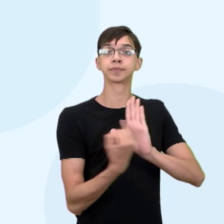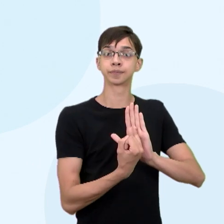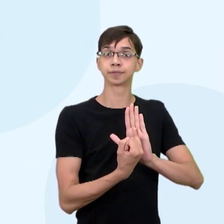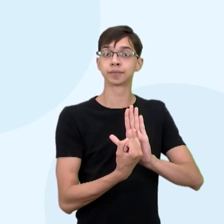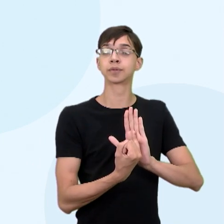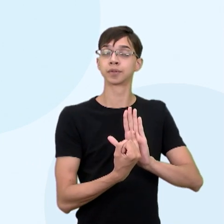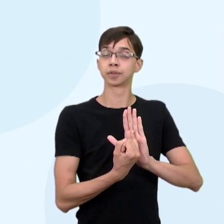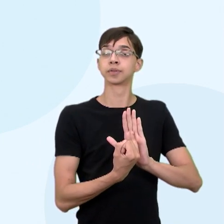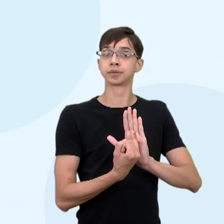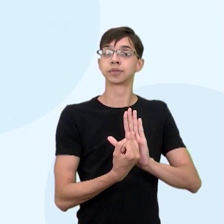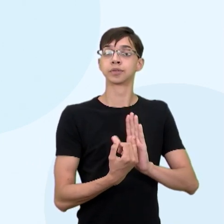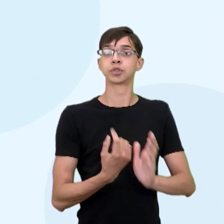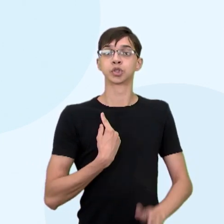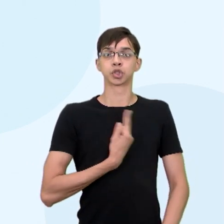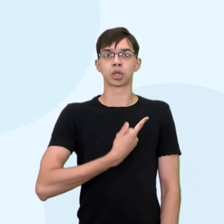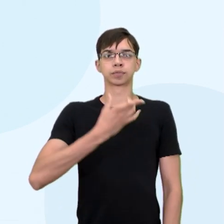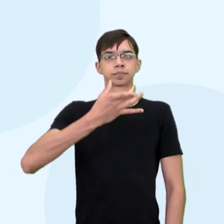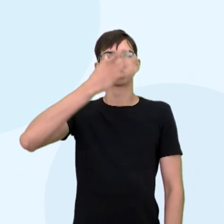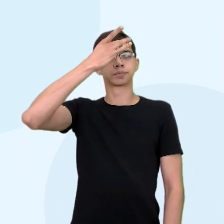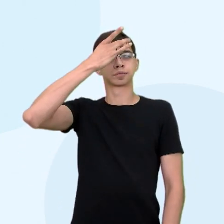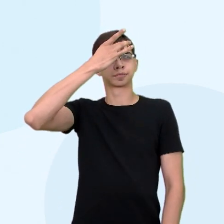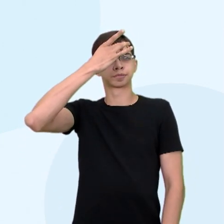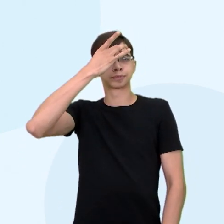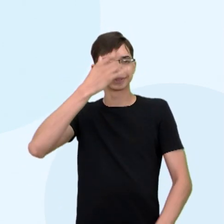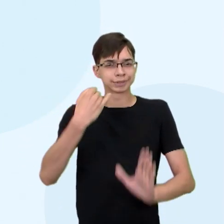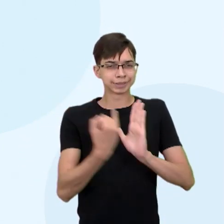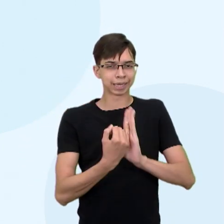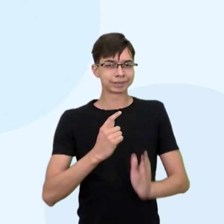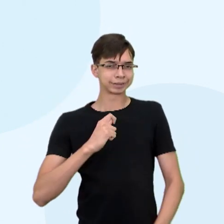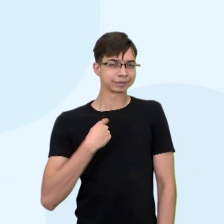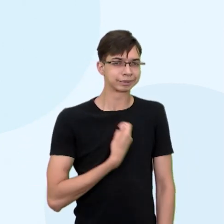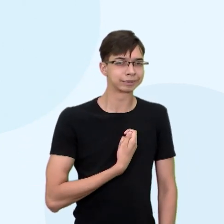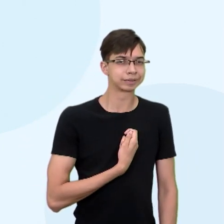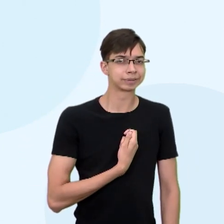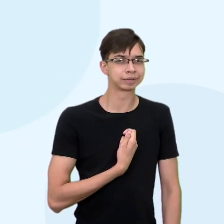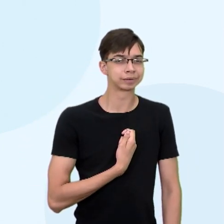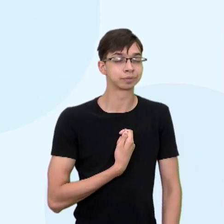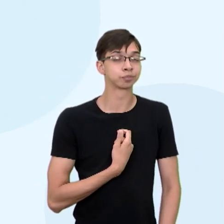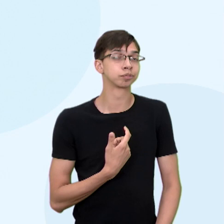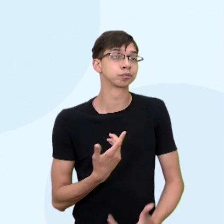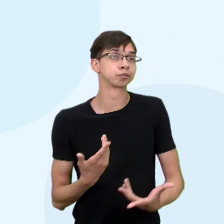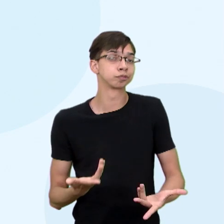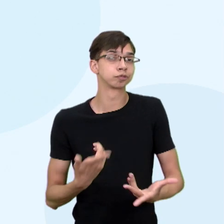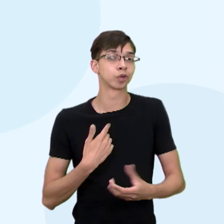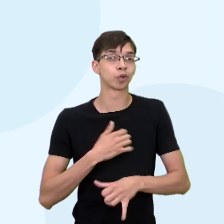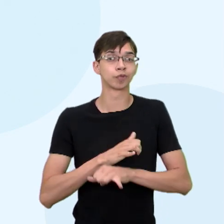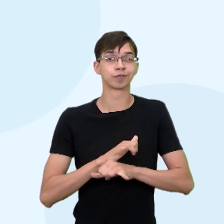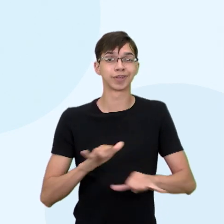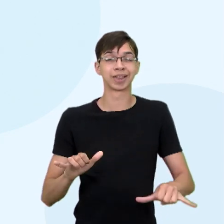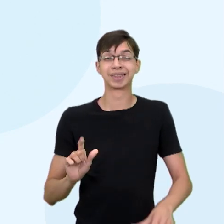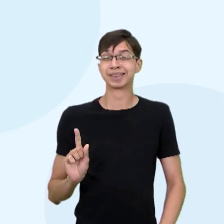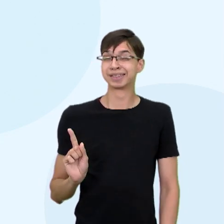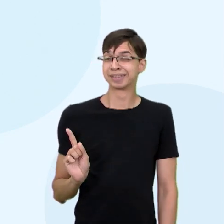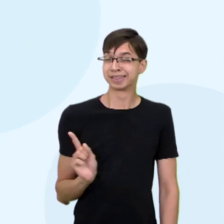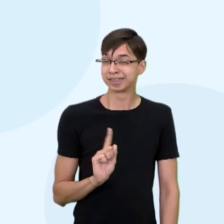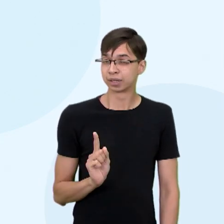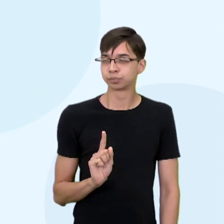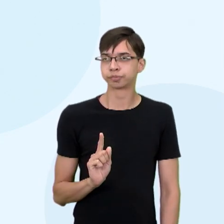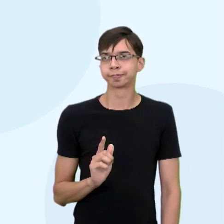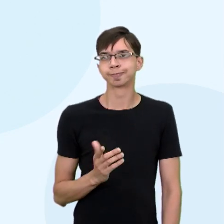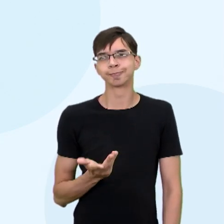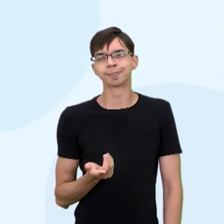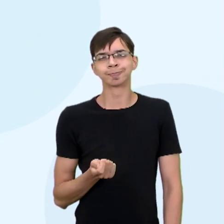identidade. Conscientemente, eu me arrisco a dizer que não totalmente. Né? Muitas coisas a gente